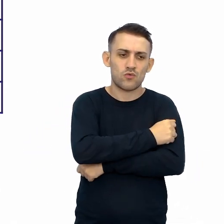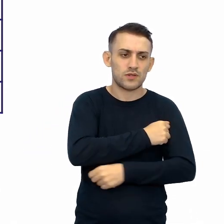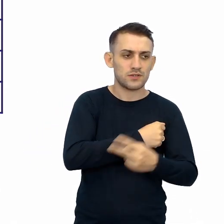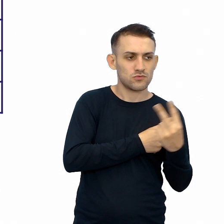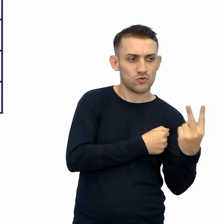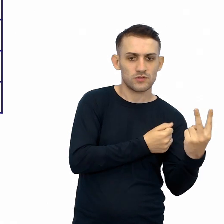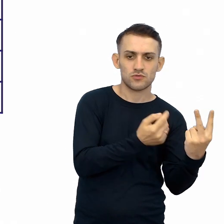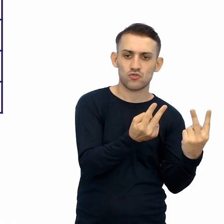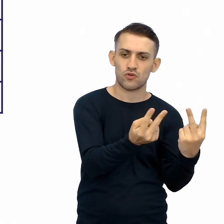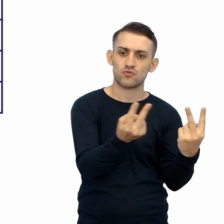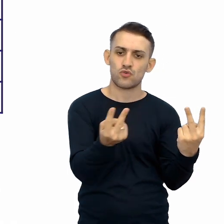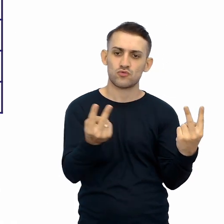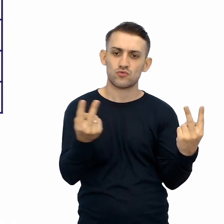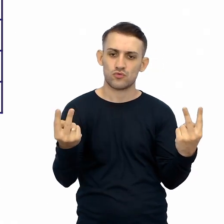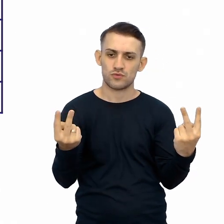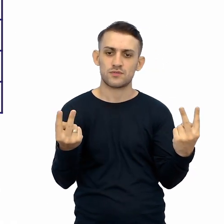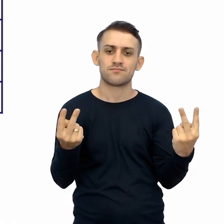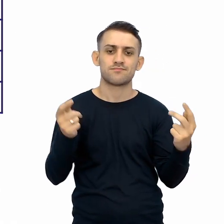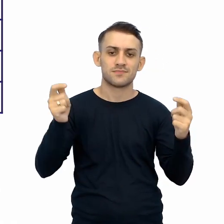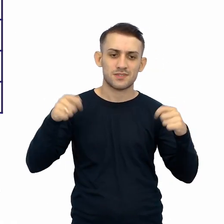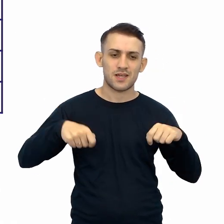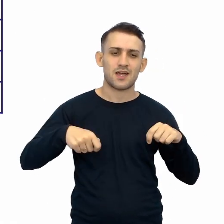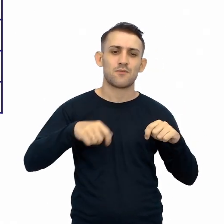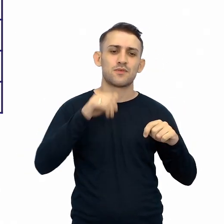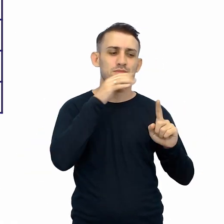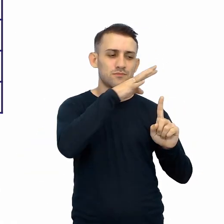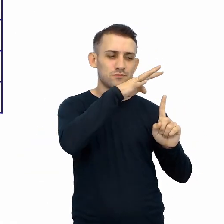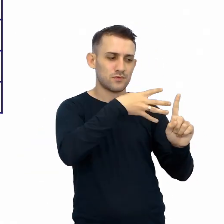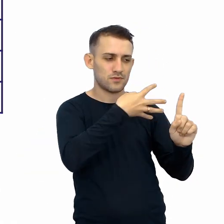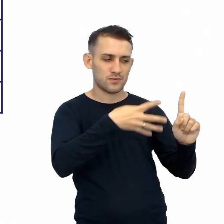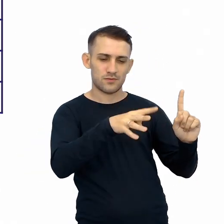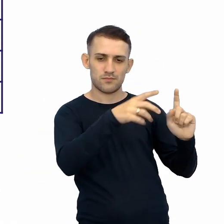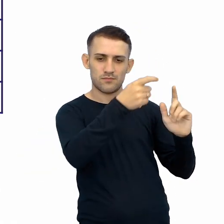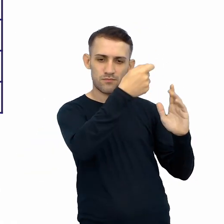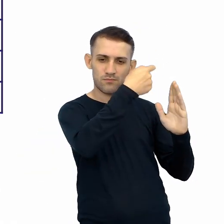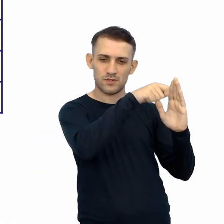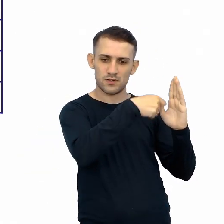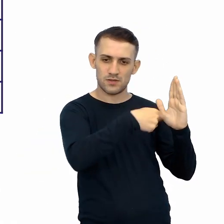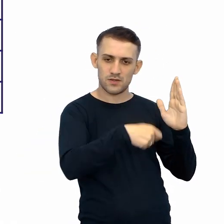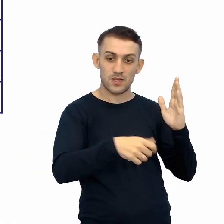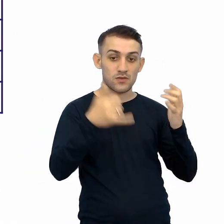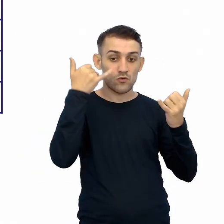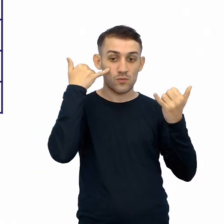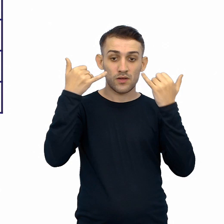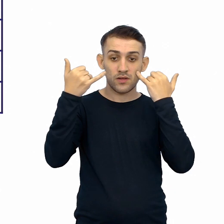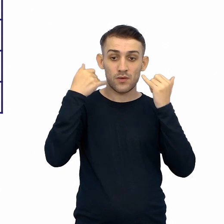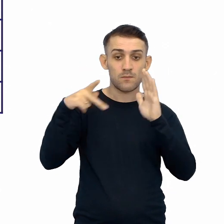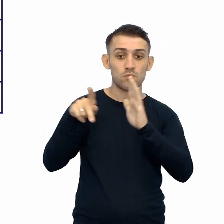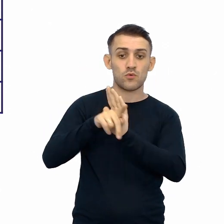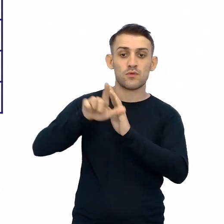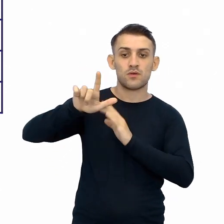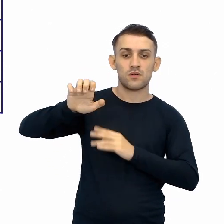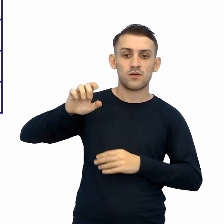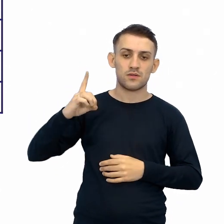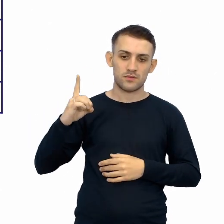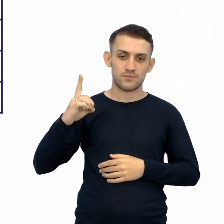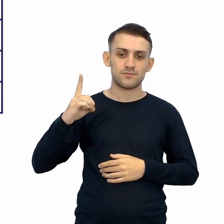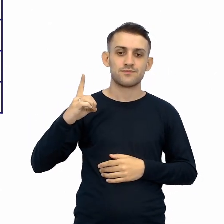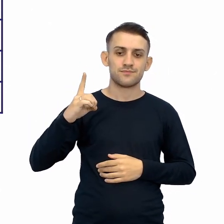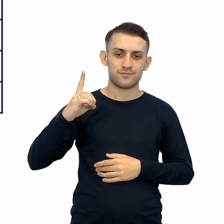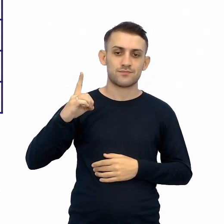eles vão novamente preencher um quadro com as informações do lead. De novo,